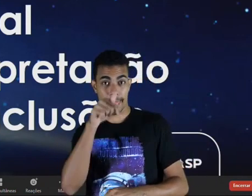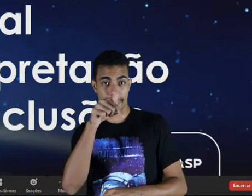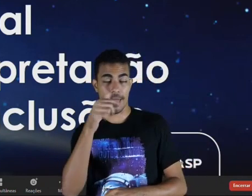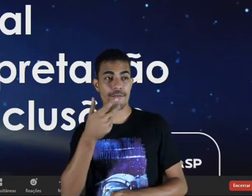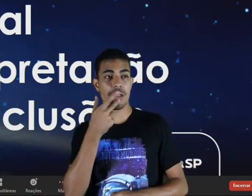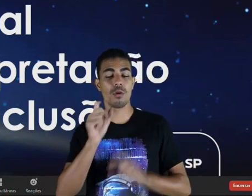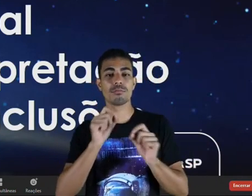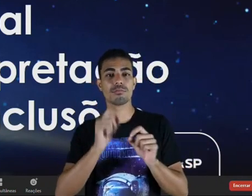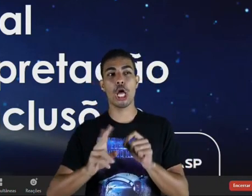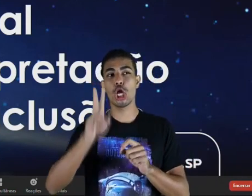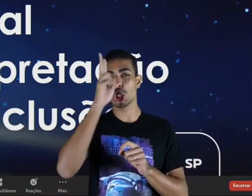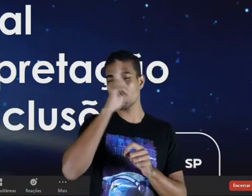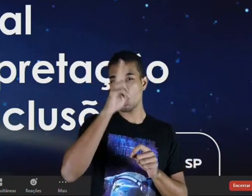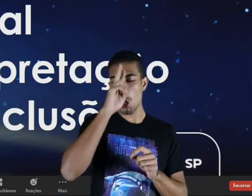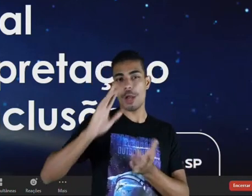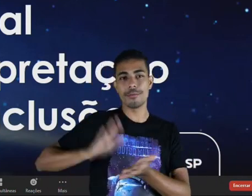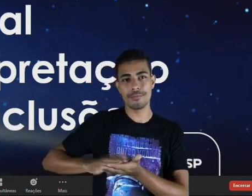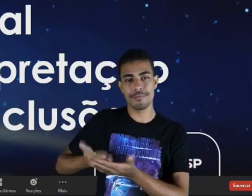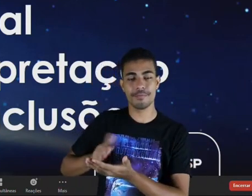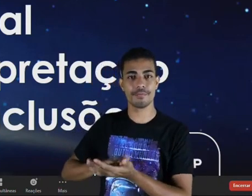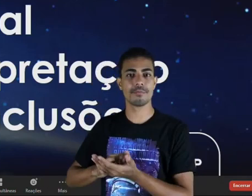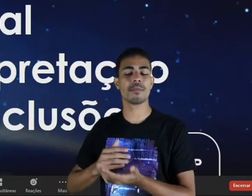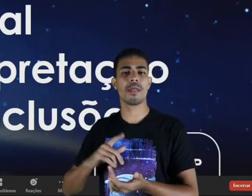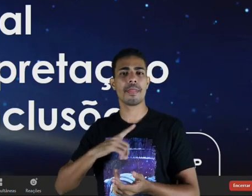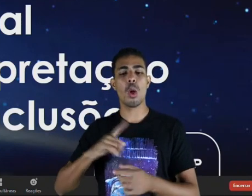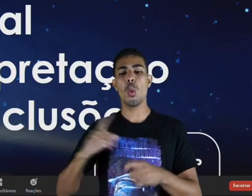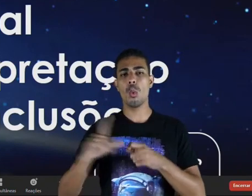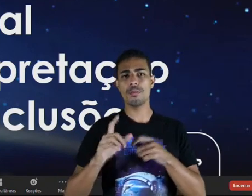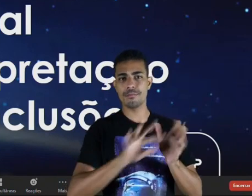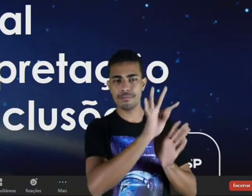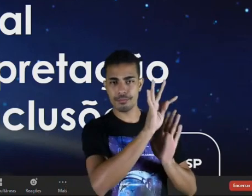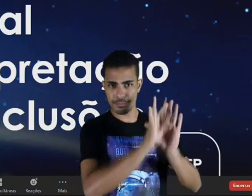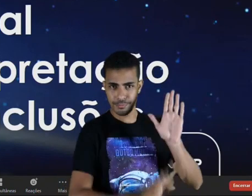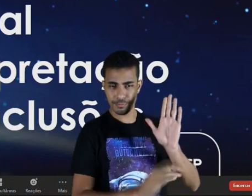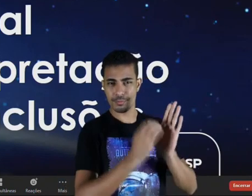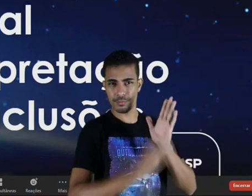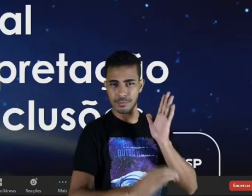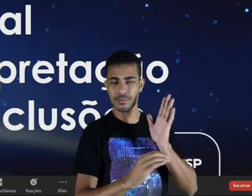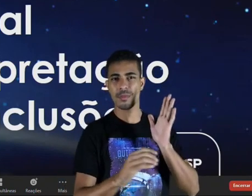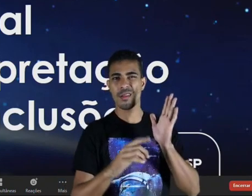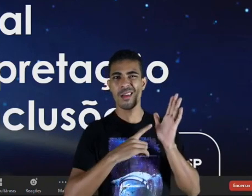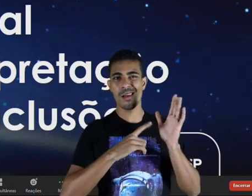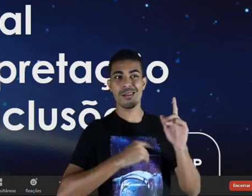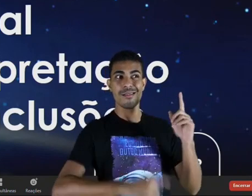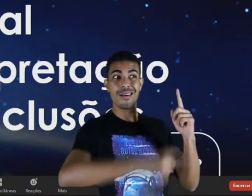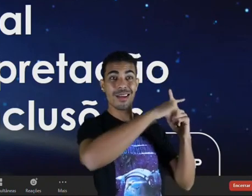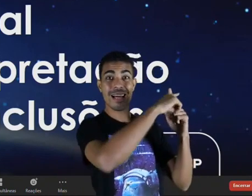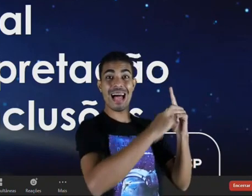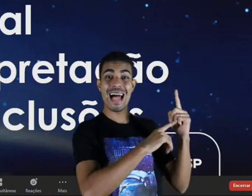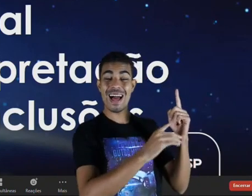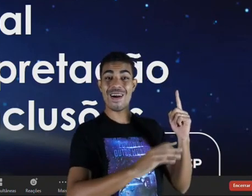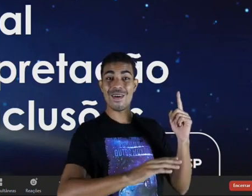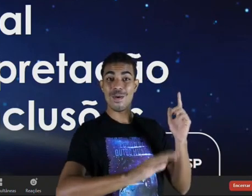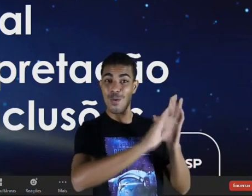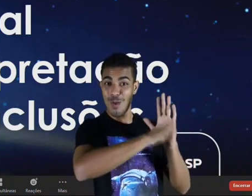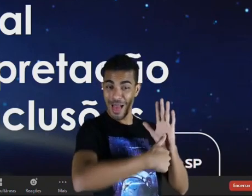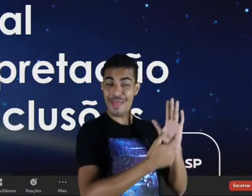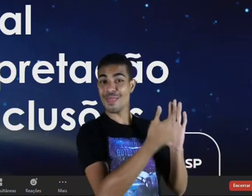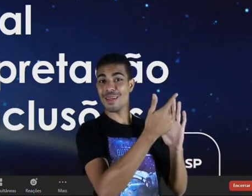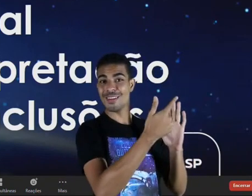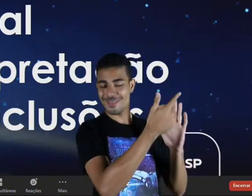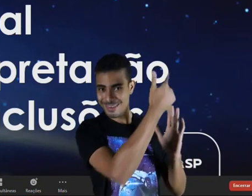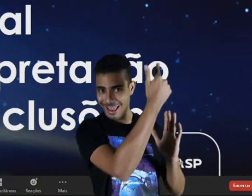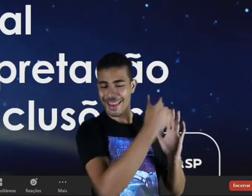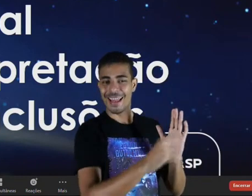quando eu estudei o texto de Lucas 23, 43, sobre o texto do ladrão na cruz, eu procurei saber, escuta, ao